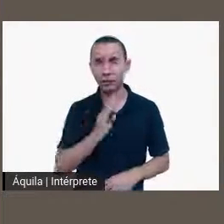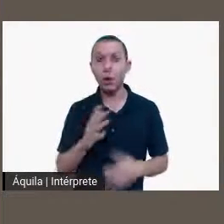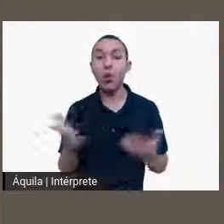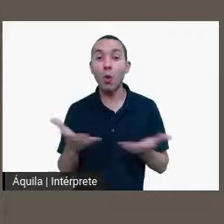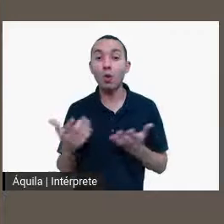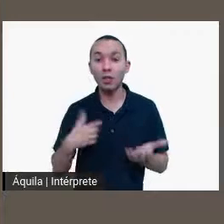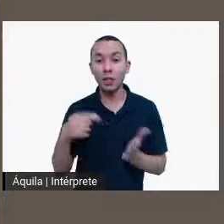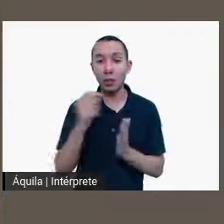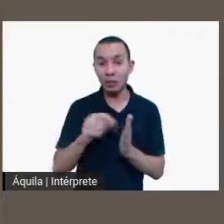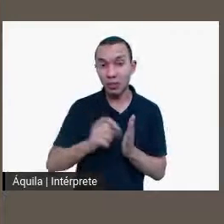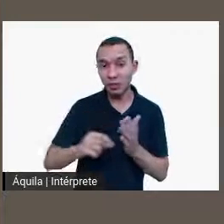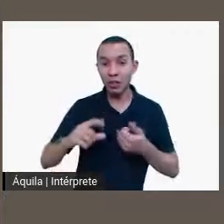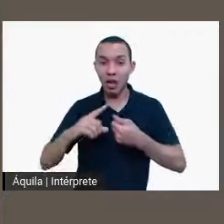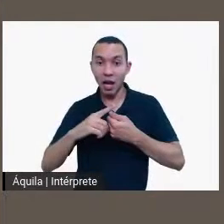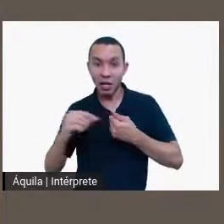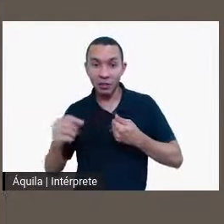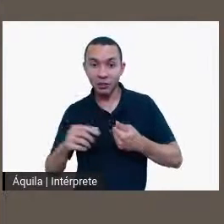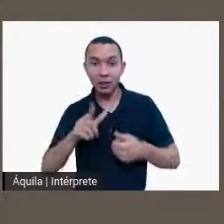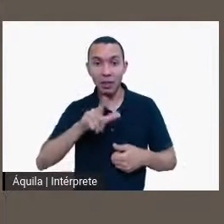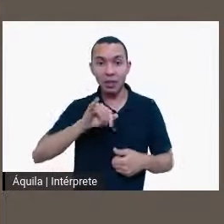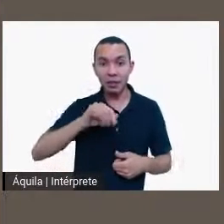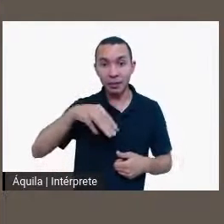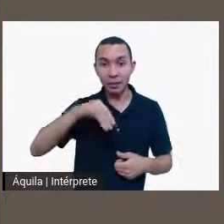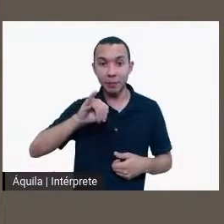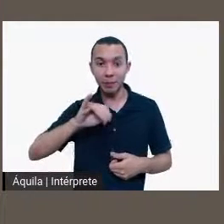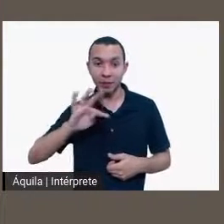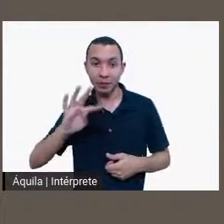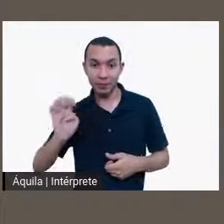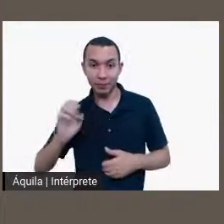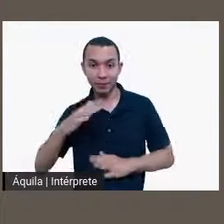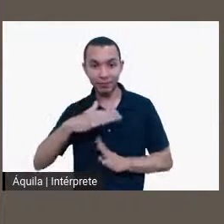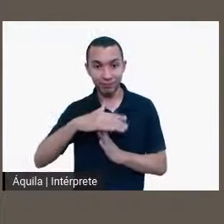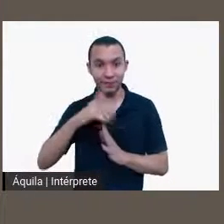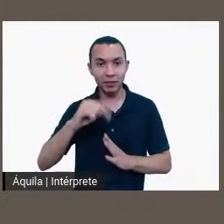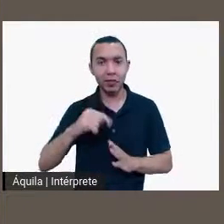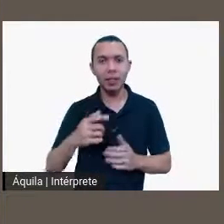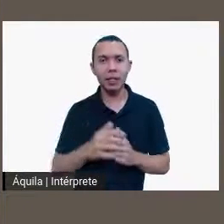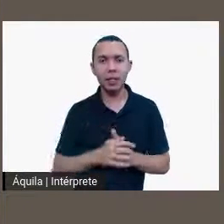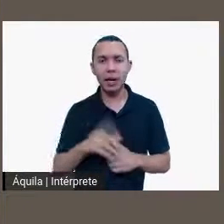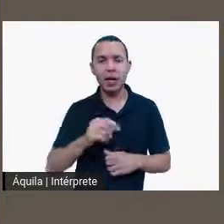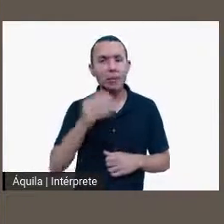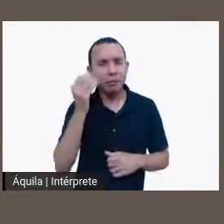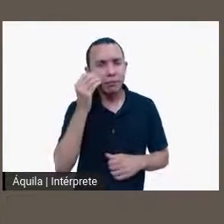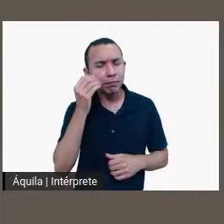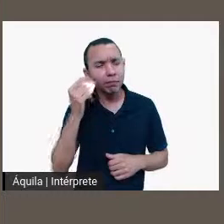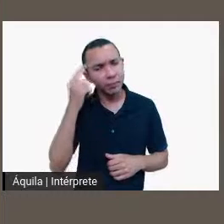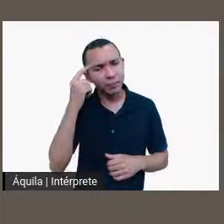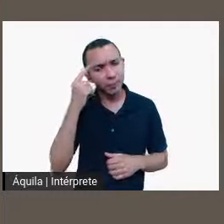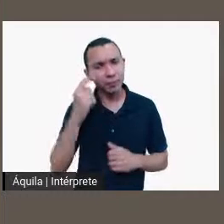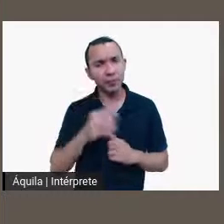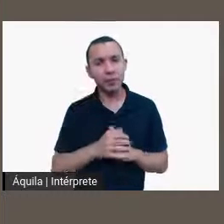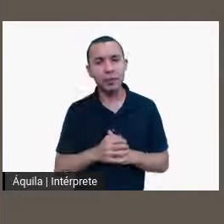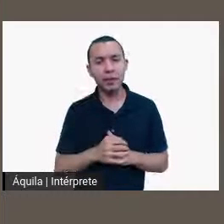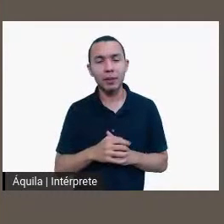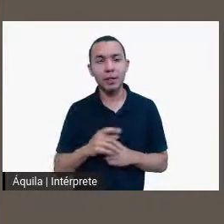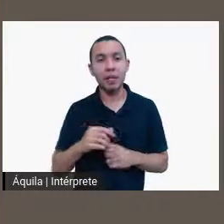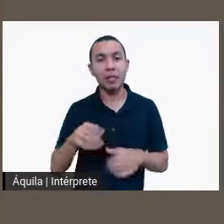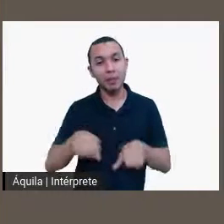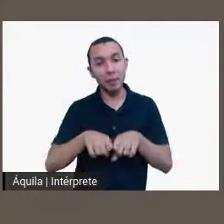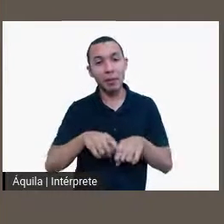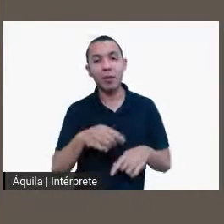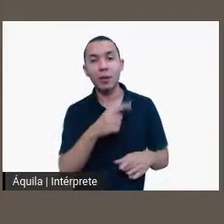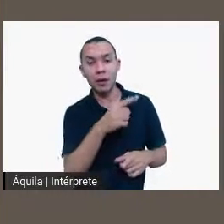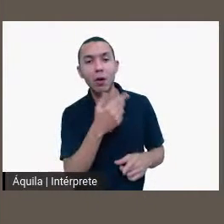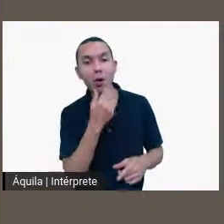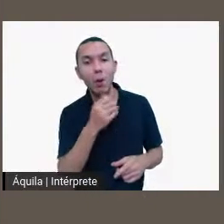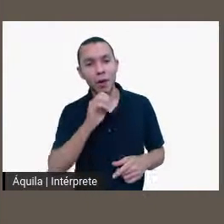um artigo sobre Limite, que procura distanciá-lo de uma tradição experimental que também o Eduardo, acho que mencionou com